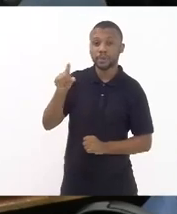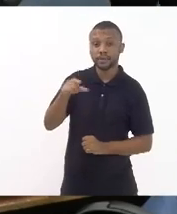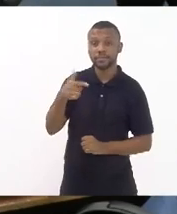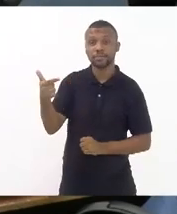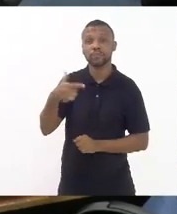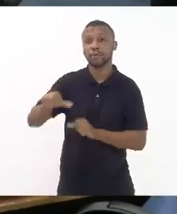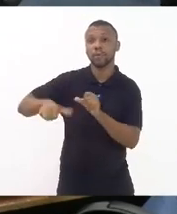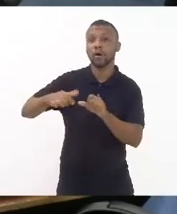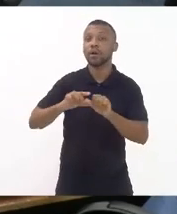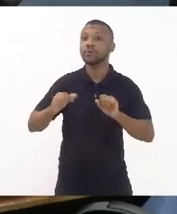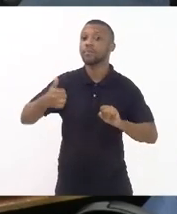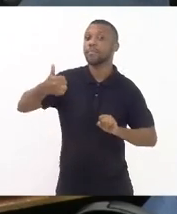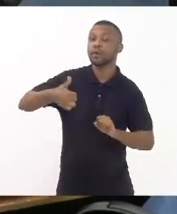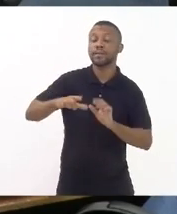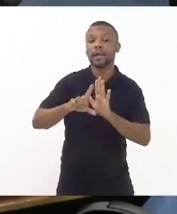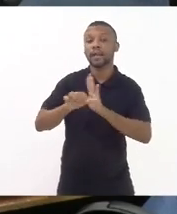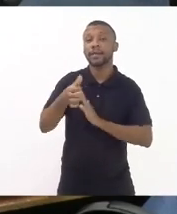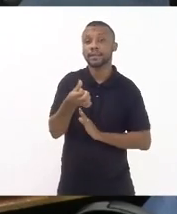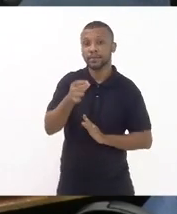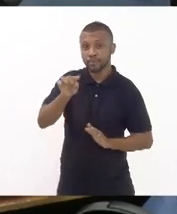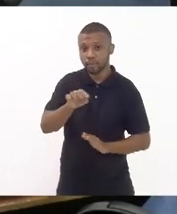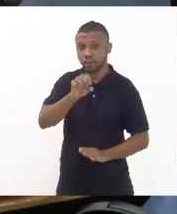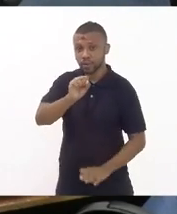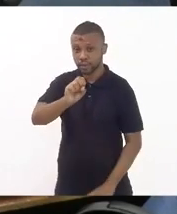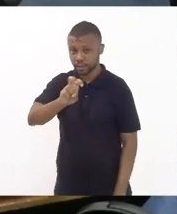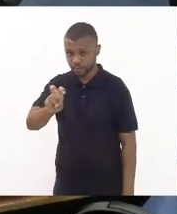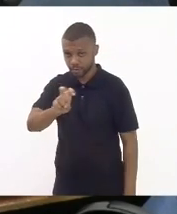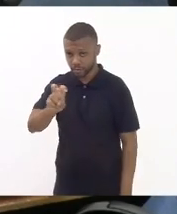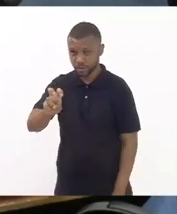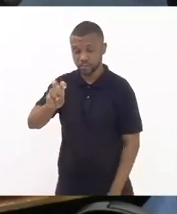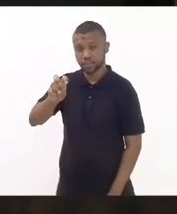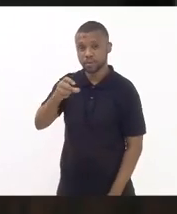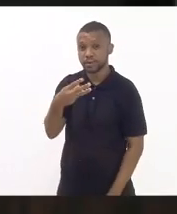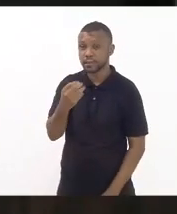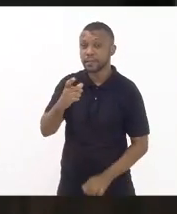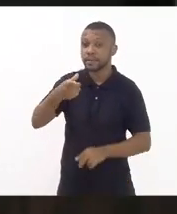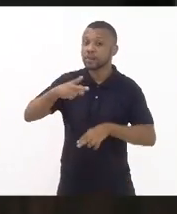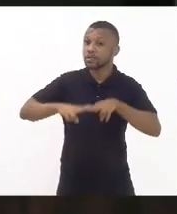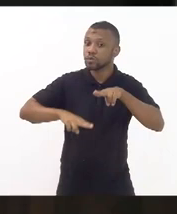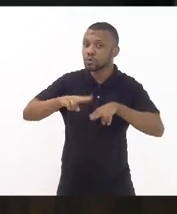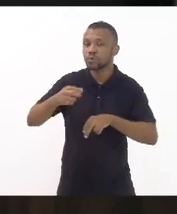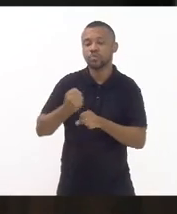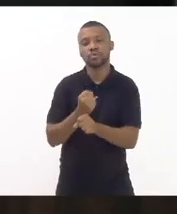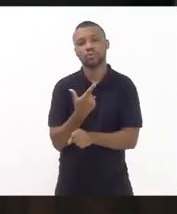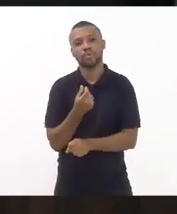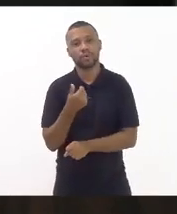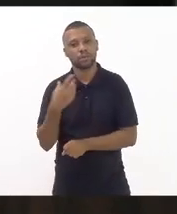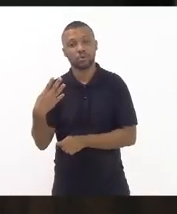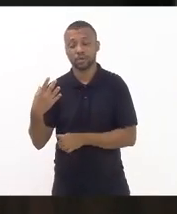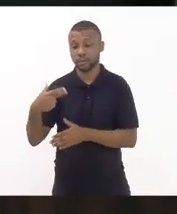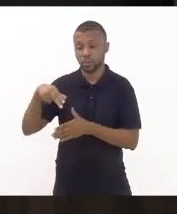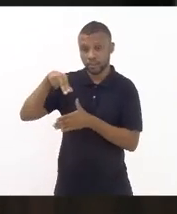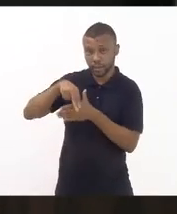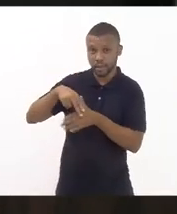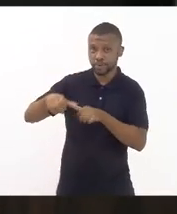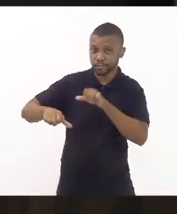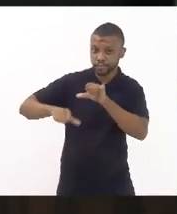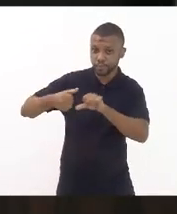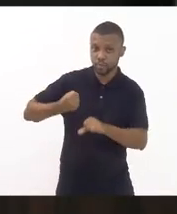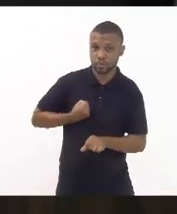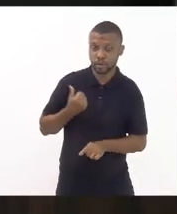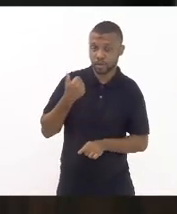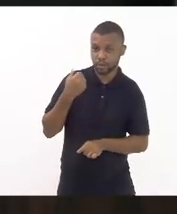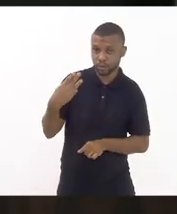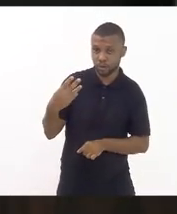altera o artigo 1º da lei 6.855, de 30 de junho, de 14, que altera os anexos 14º e 15º da